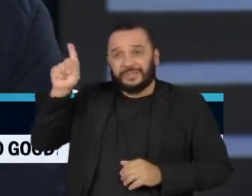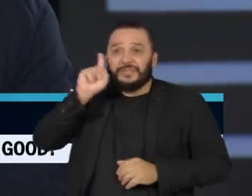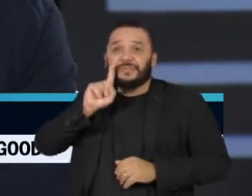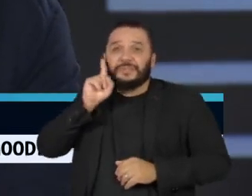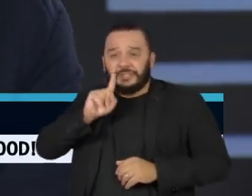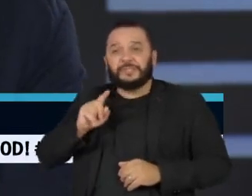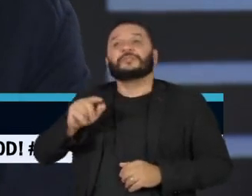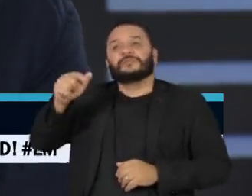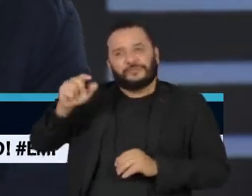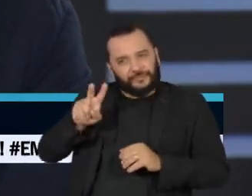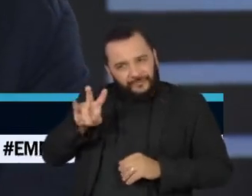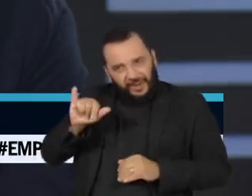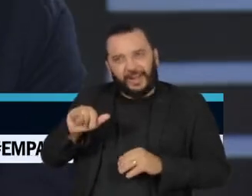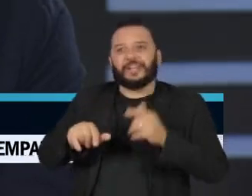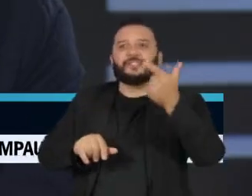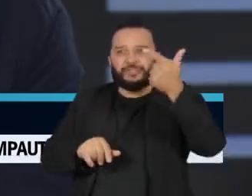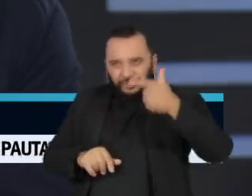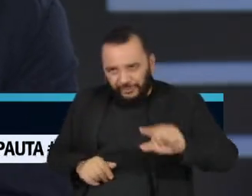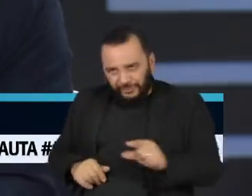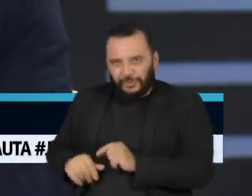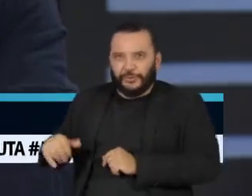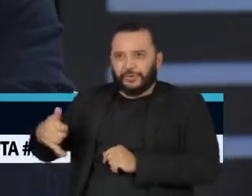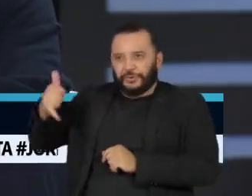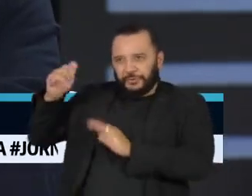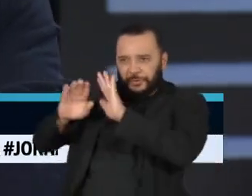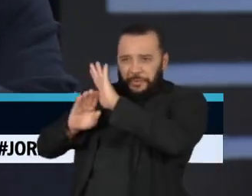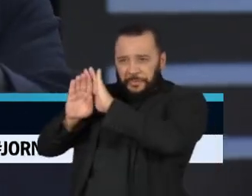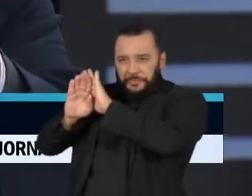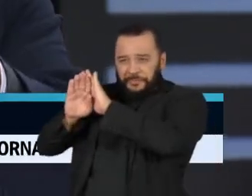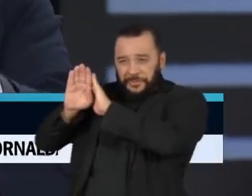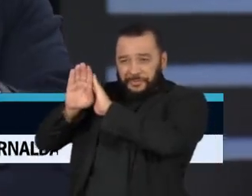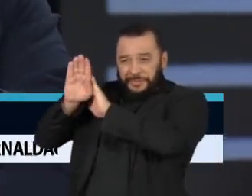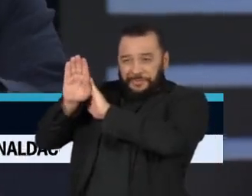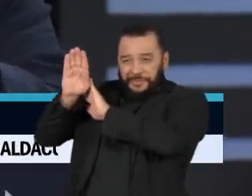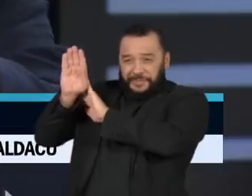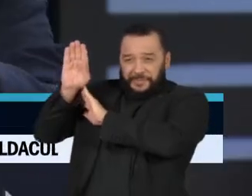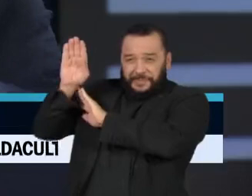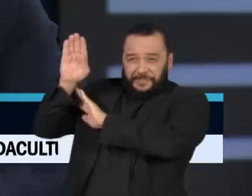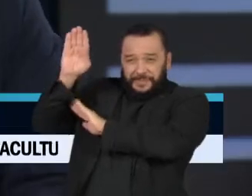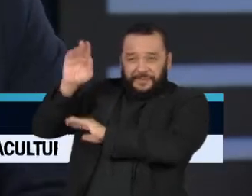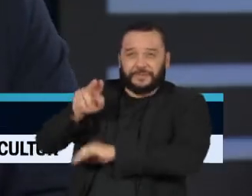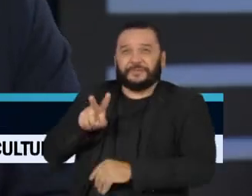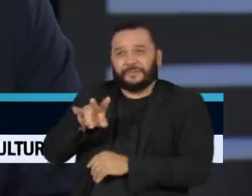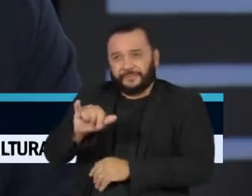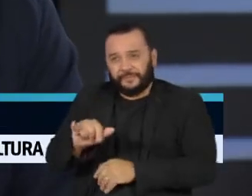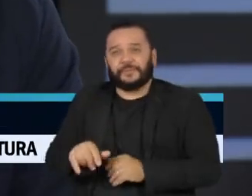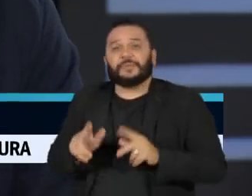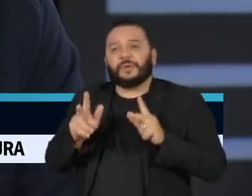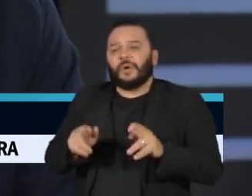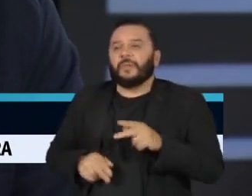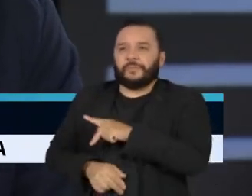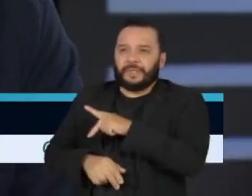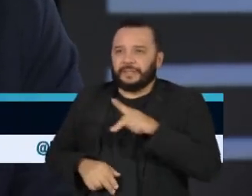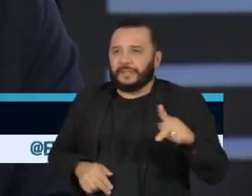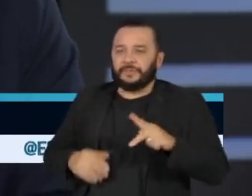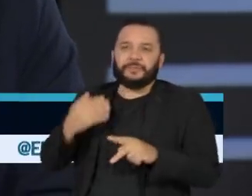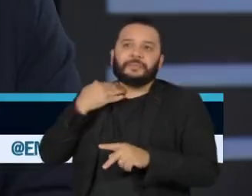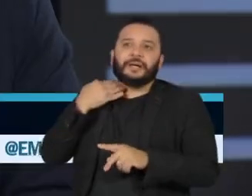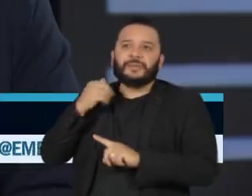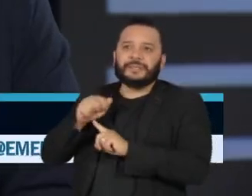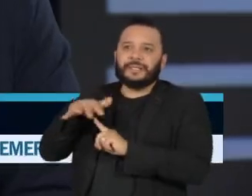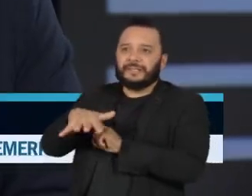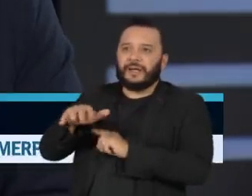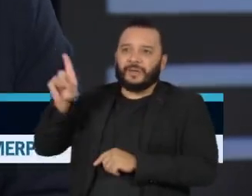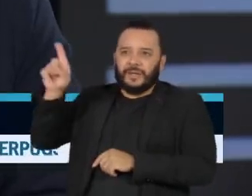ocorrer mais aumento da taxa de juros Até que a declaração do presidente do Banco Central